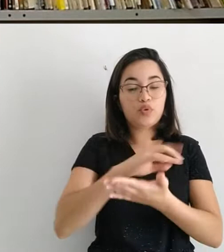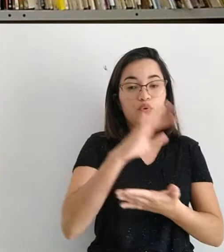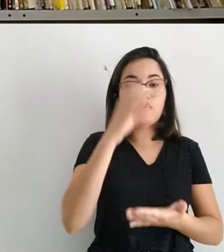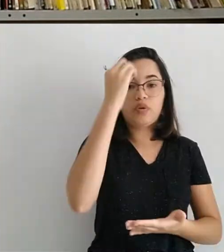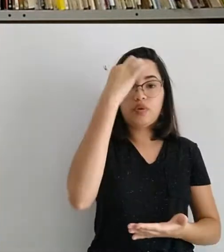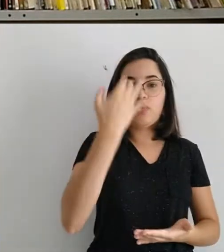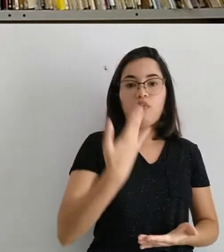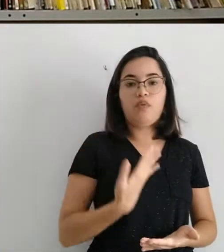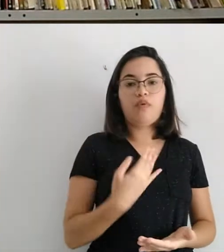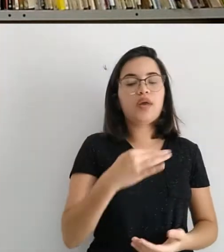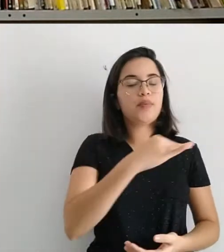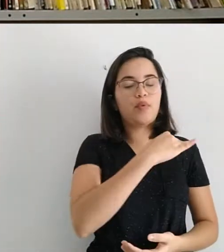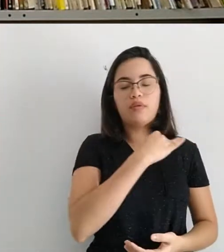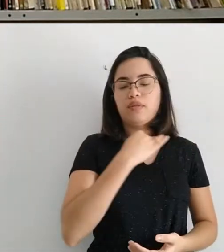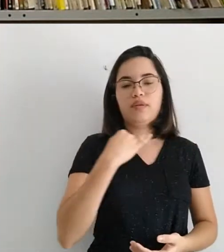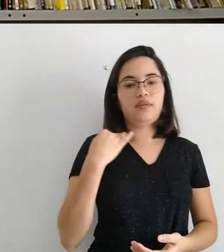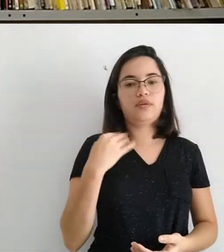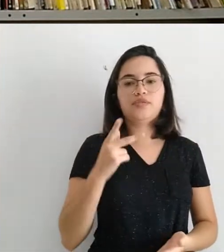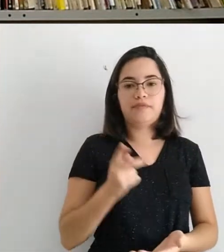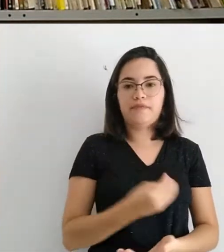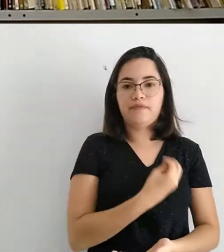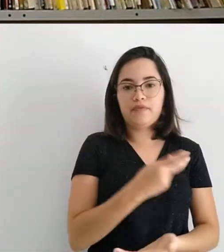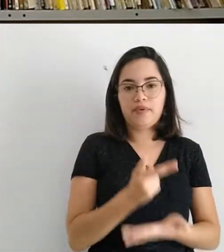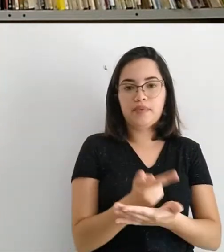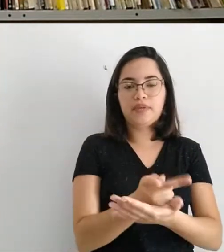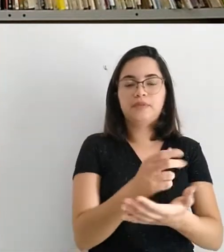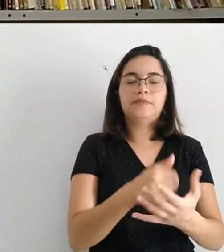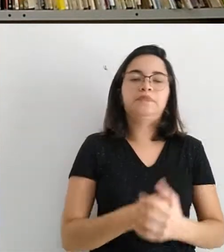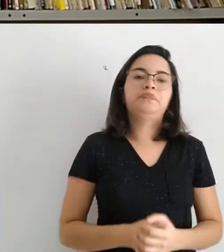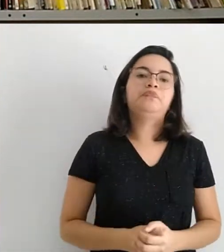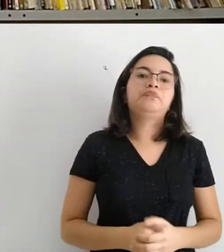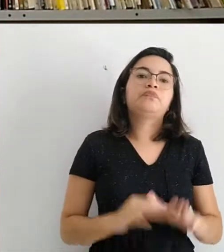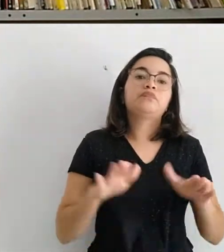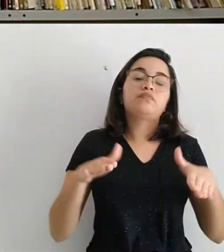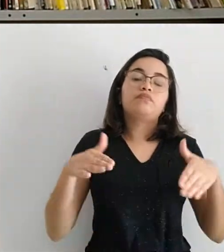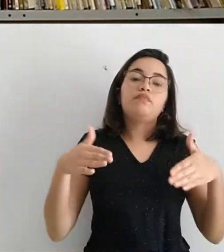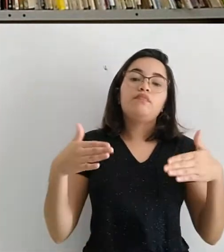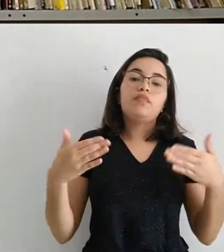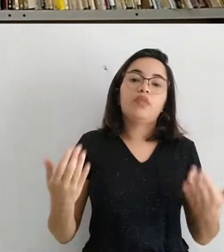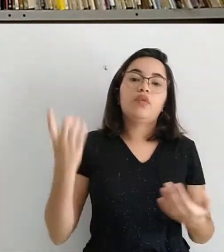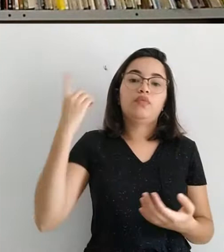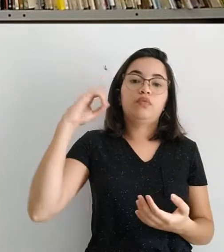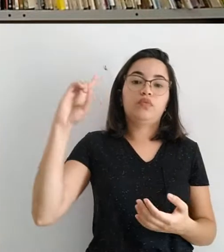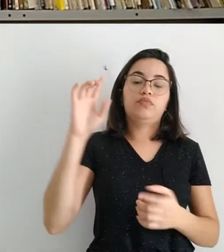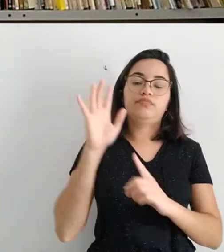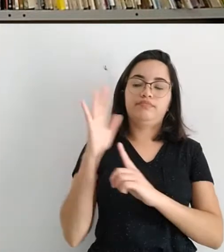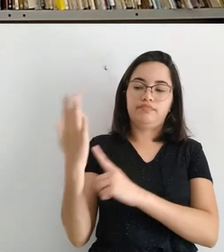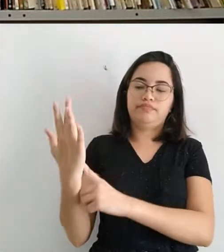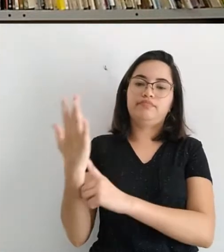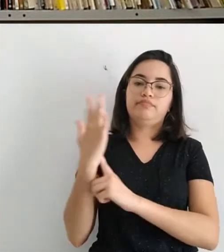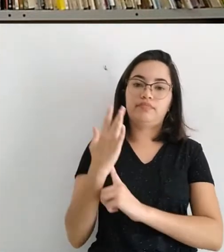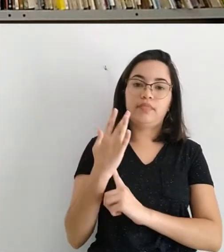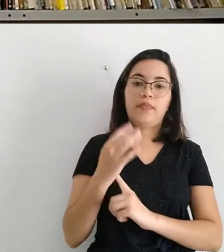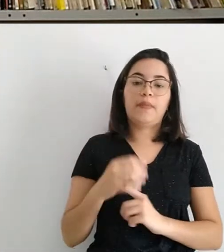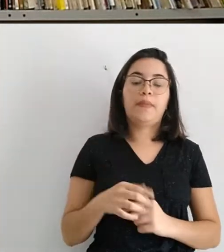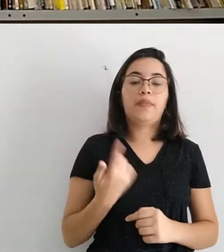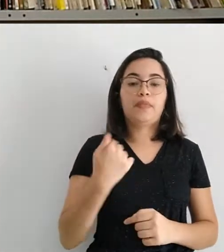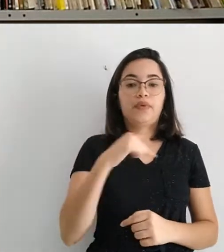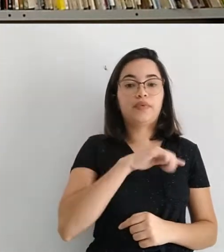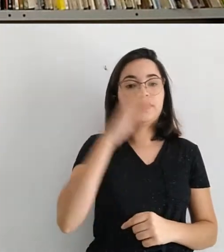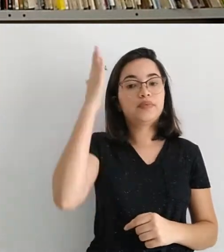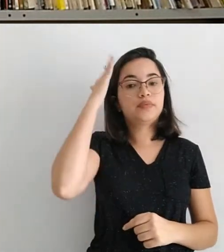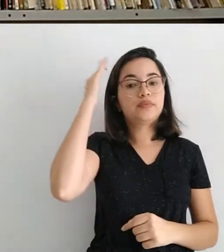glória, honra e imortalidade. Então, Deus nos revela isso para que